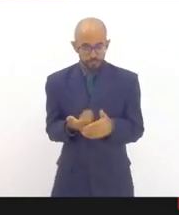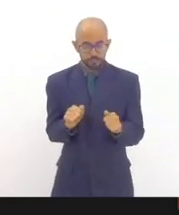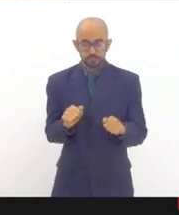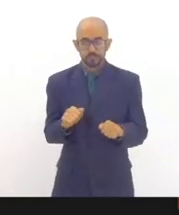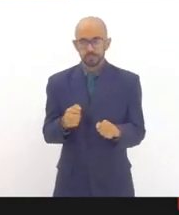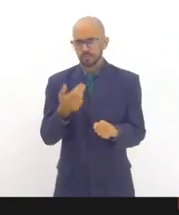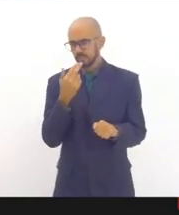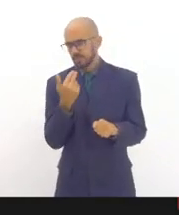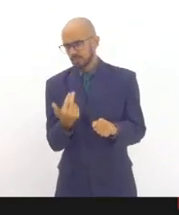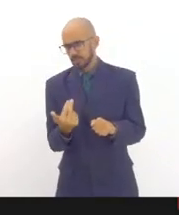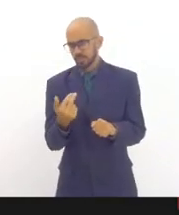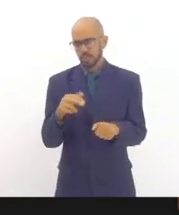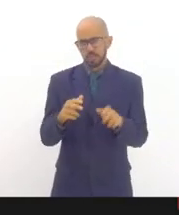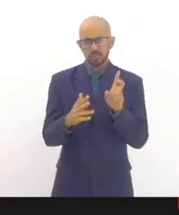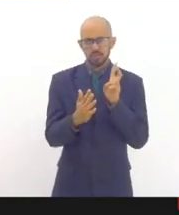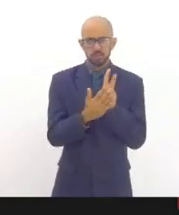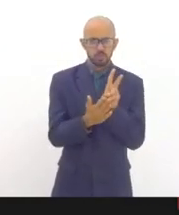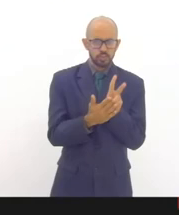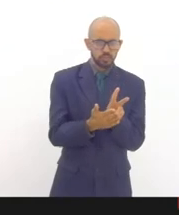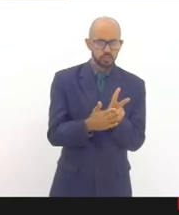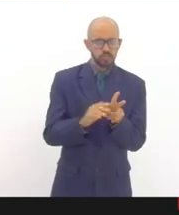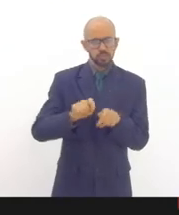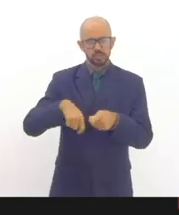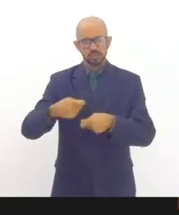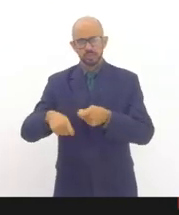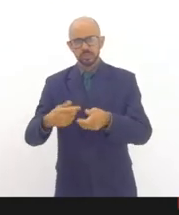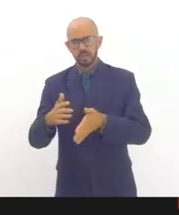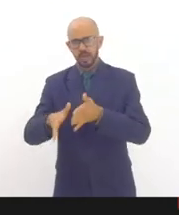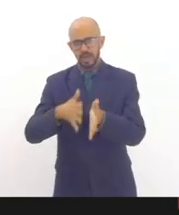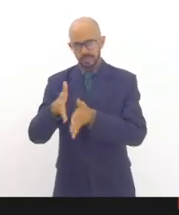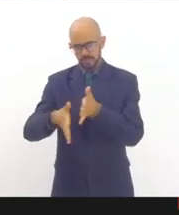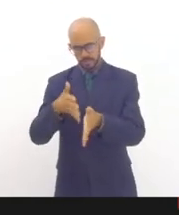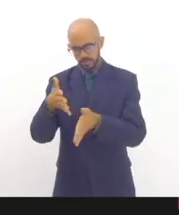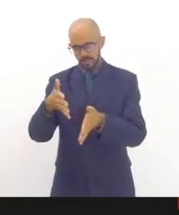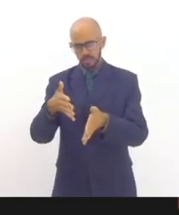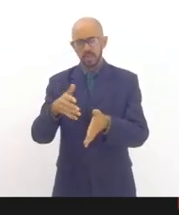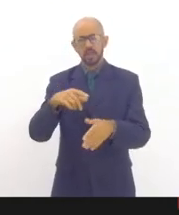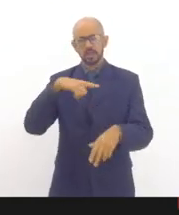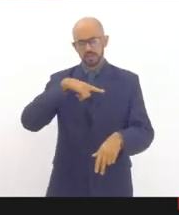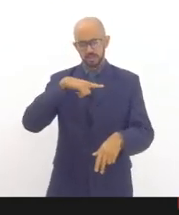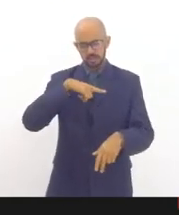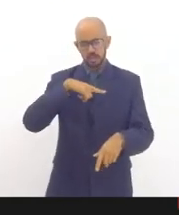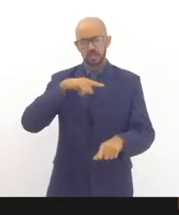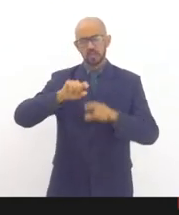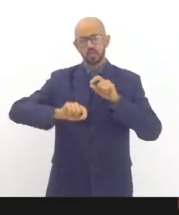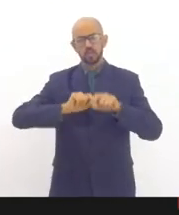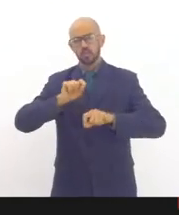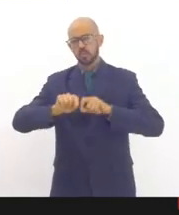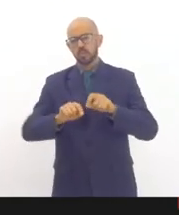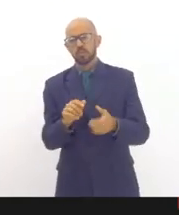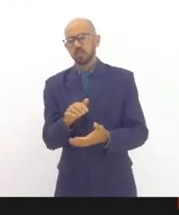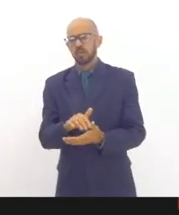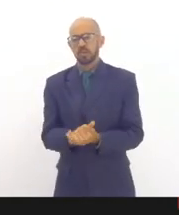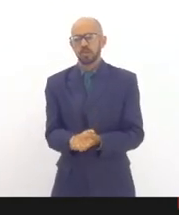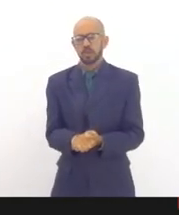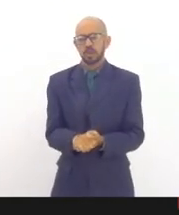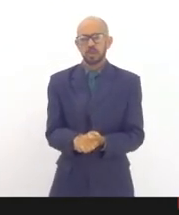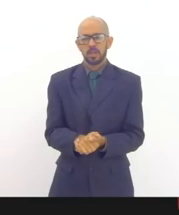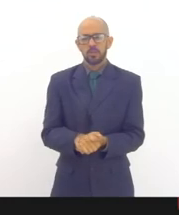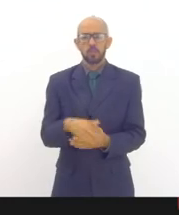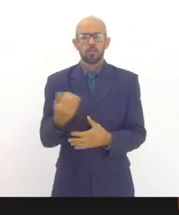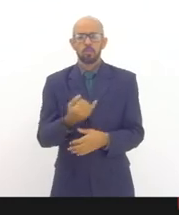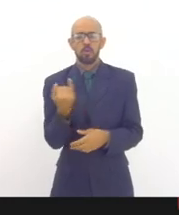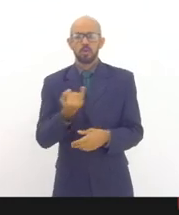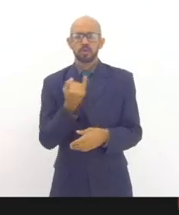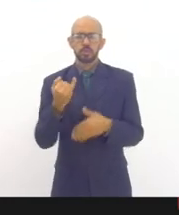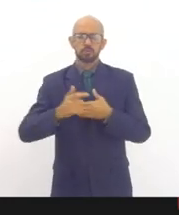estrangeiras, indígenas, de sinais, ela cumpre relevante, o ensino de línguas cumpre um relevante papel na